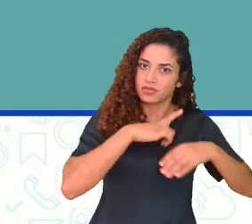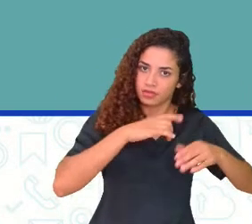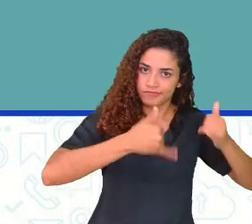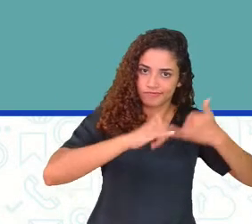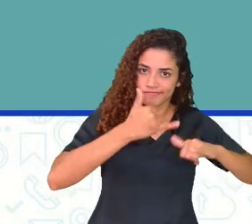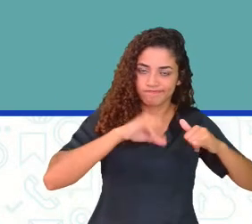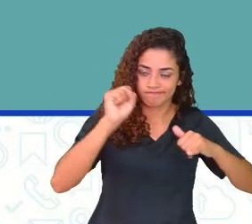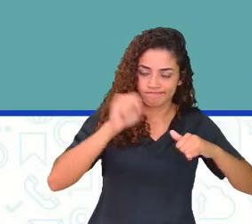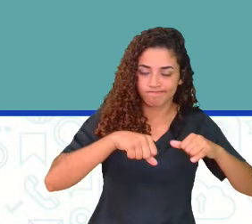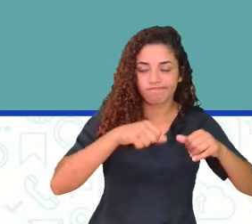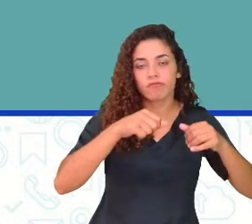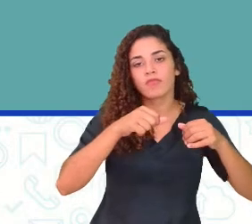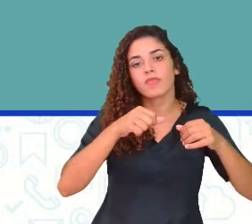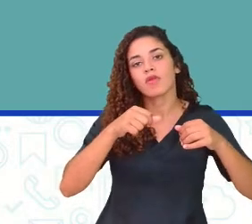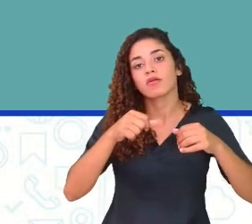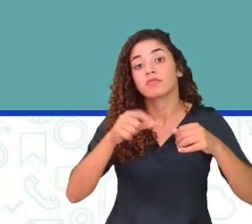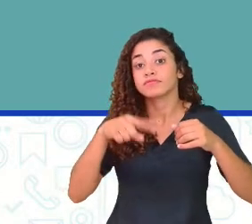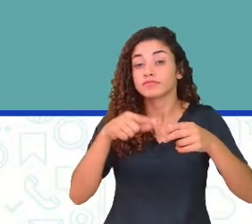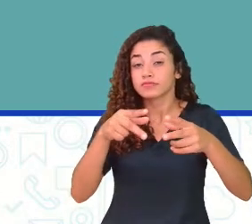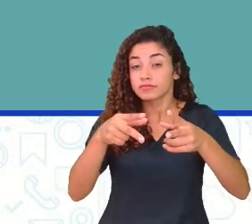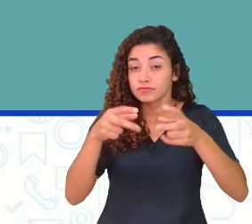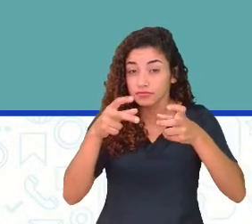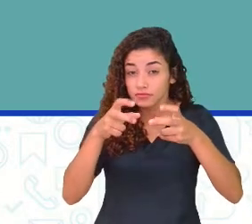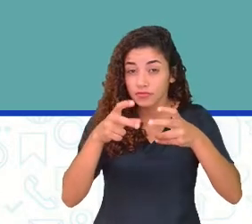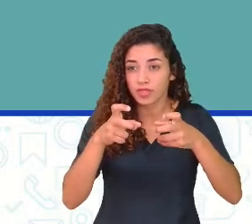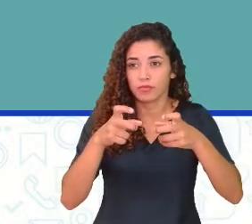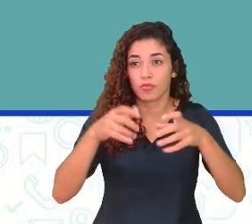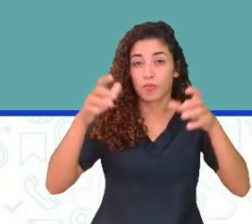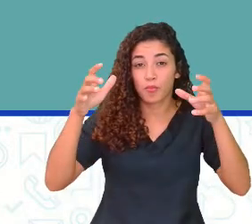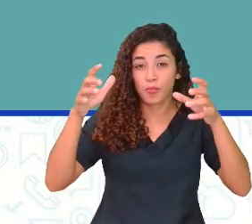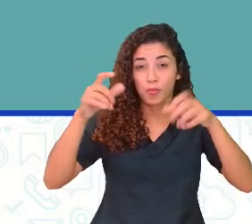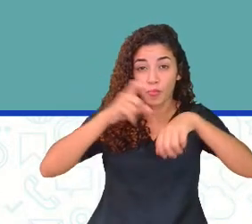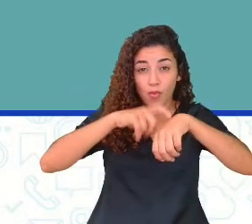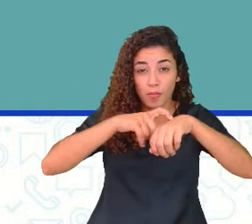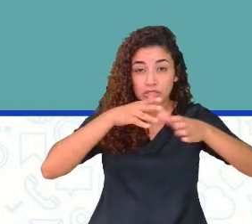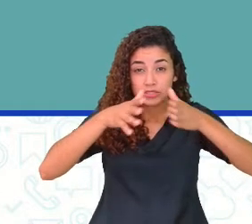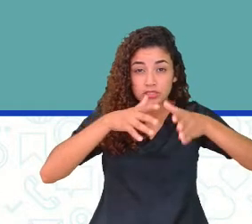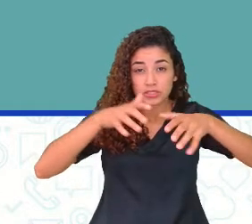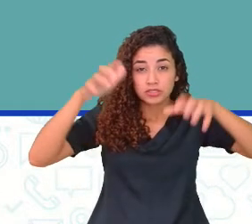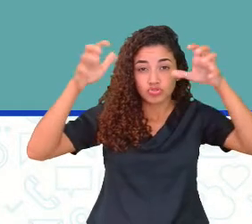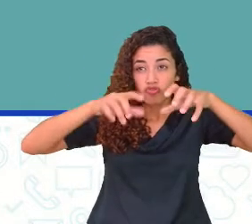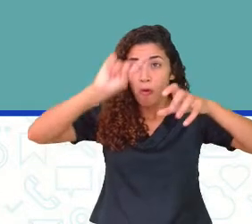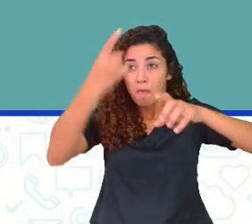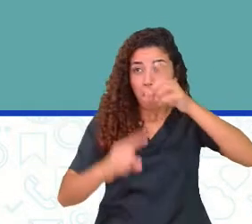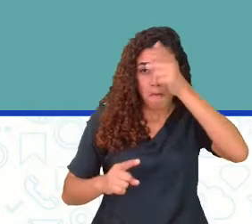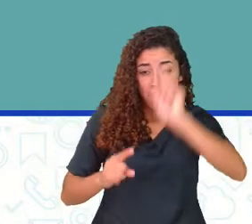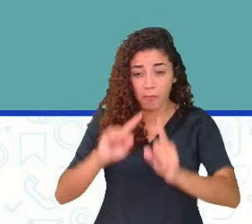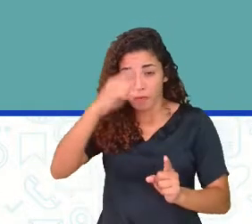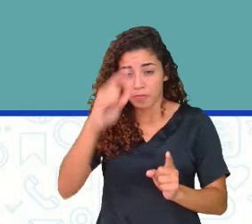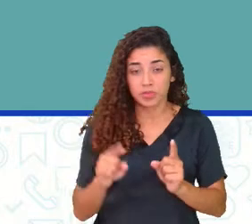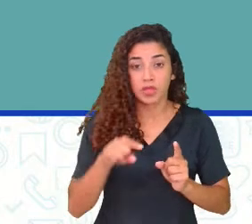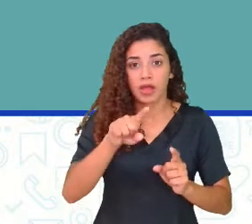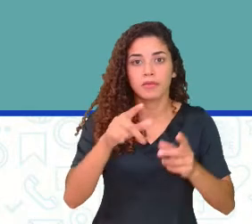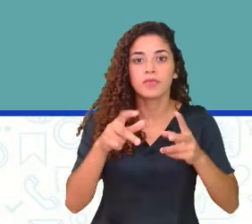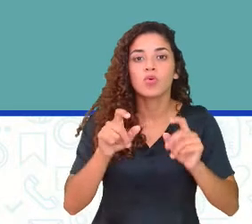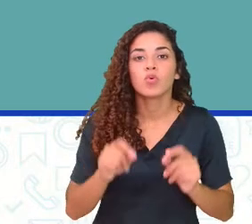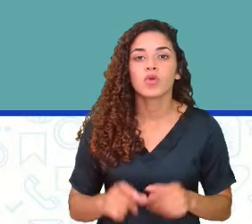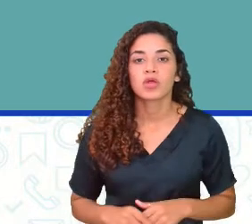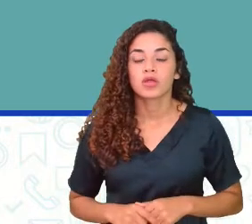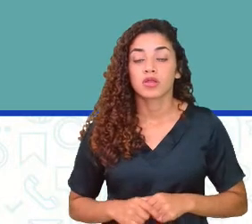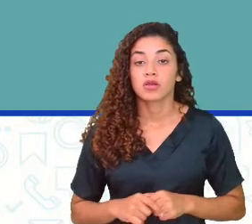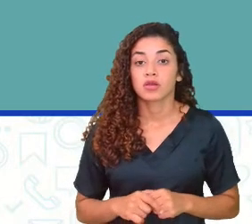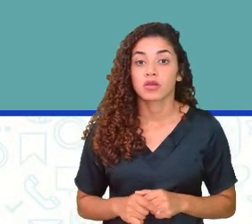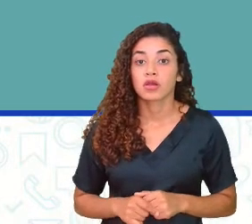eletricidade, e daí ele percebeu, no momento que estava com bastante raios, ele percebeu que aqueles raios,